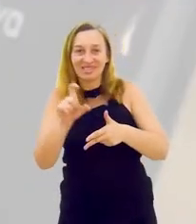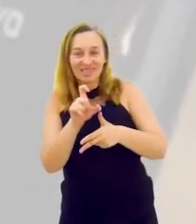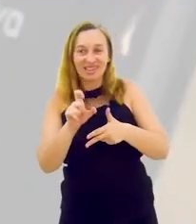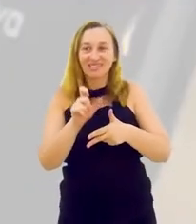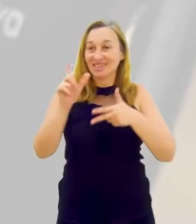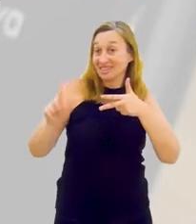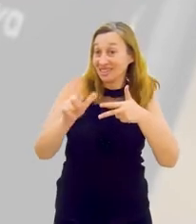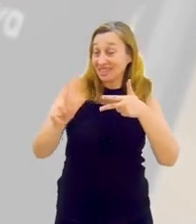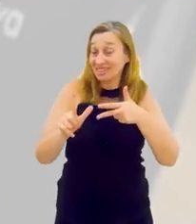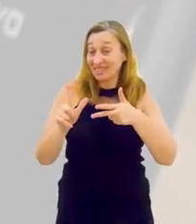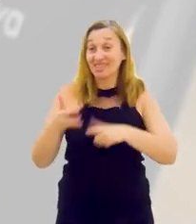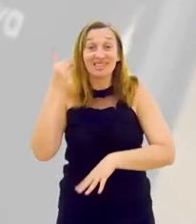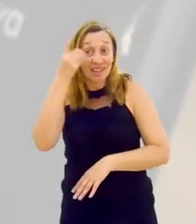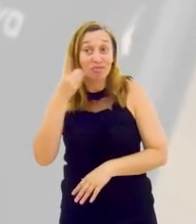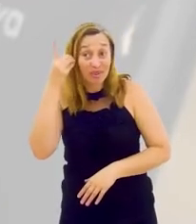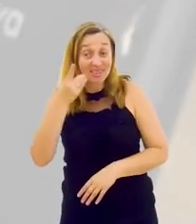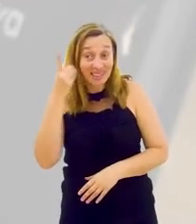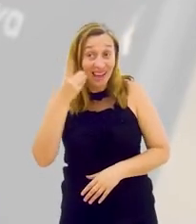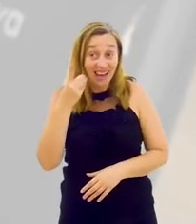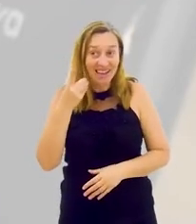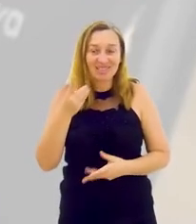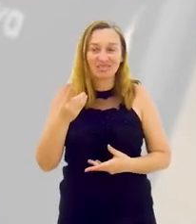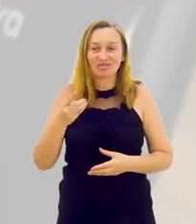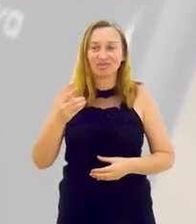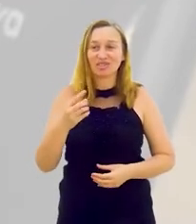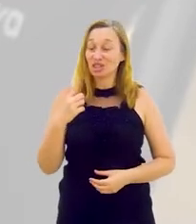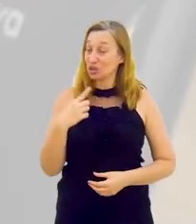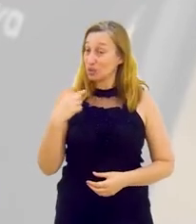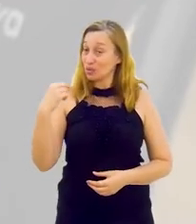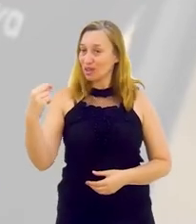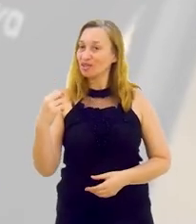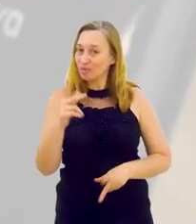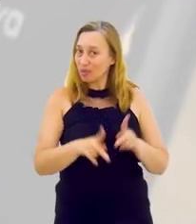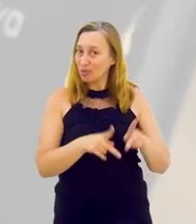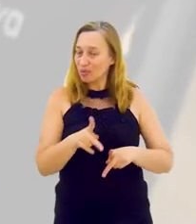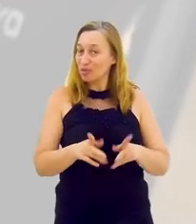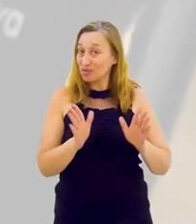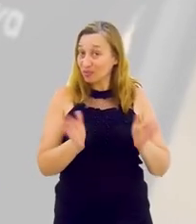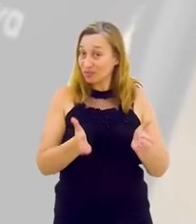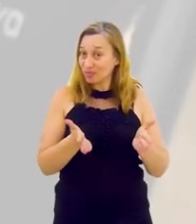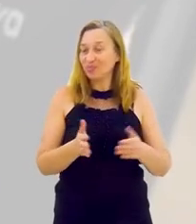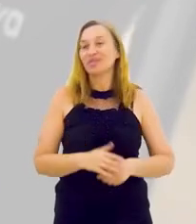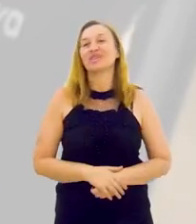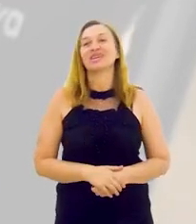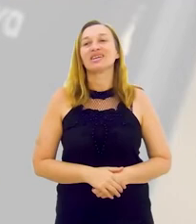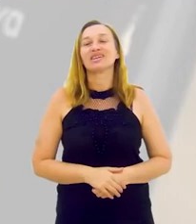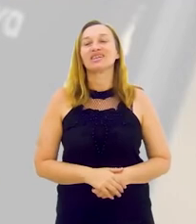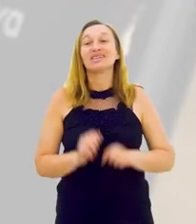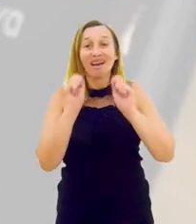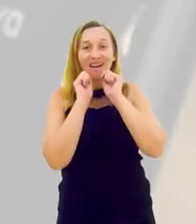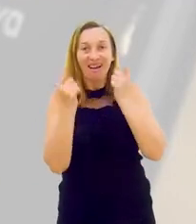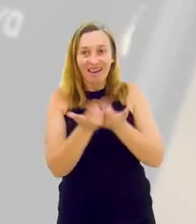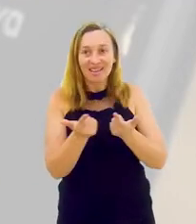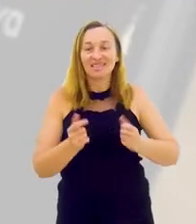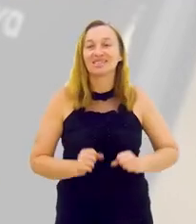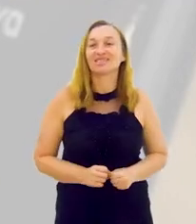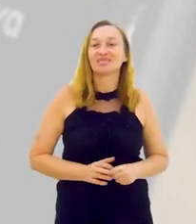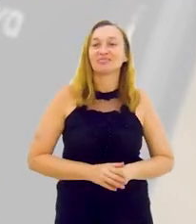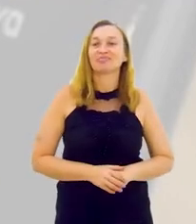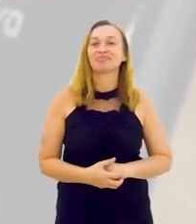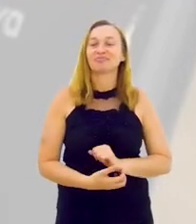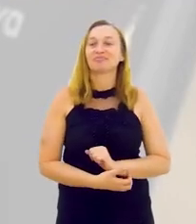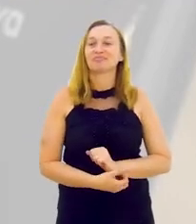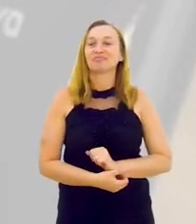legislativos, os deputados que foram, acabaram de ser eleitos, né, para a Alerj, que vão